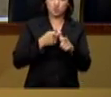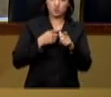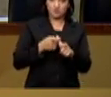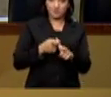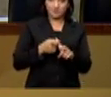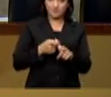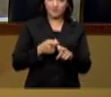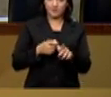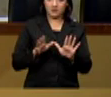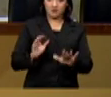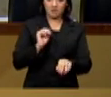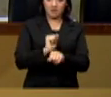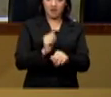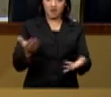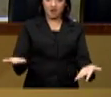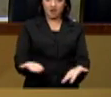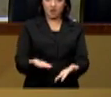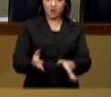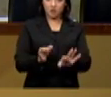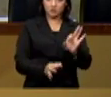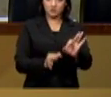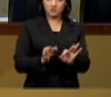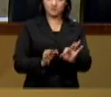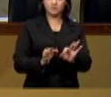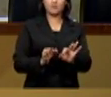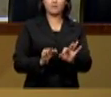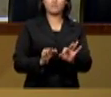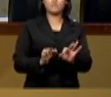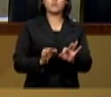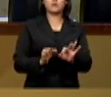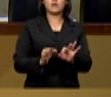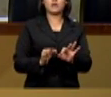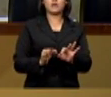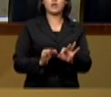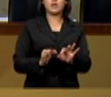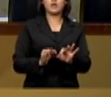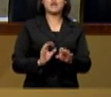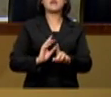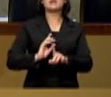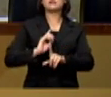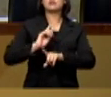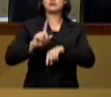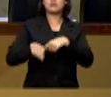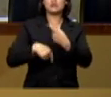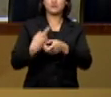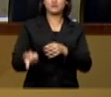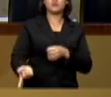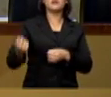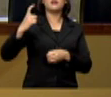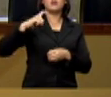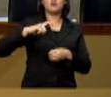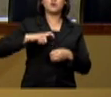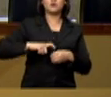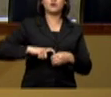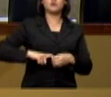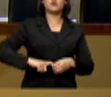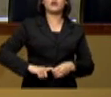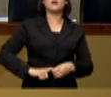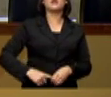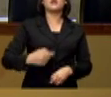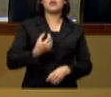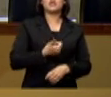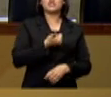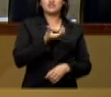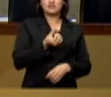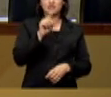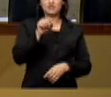sessão agora e nós vamos voltar 6 minutos antes. Então, eu suspendo a sessão pelo